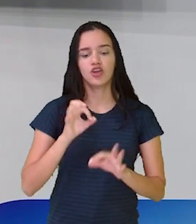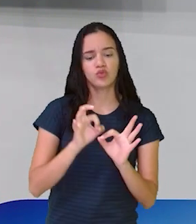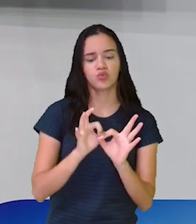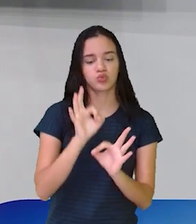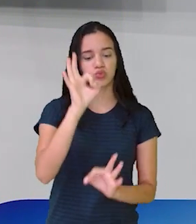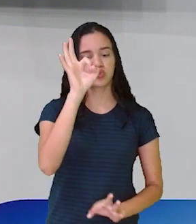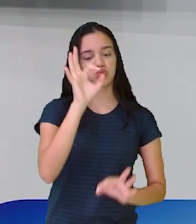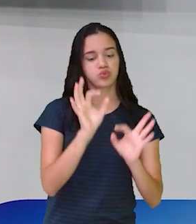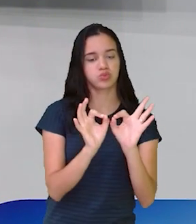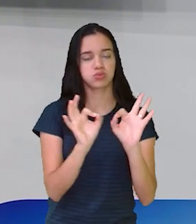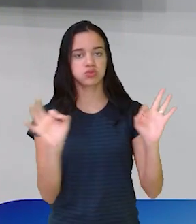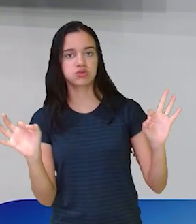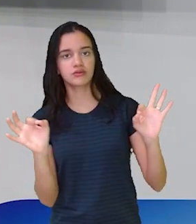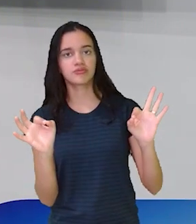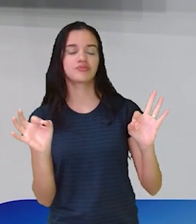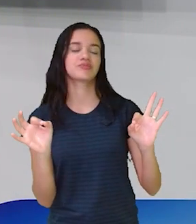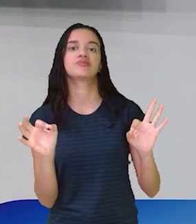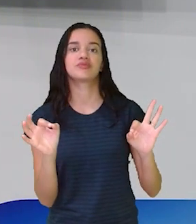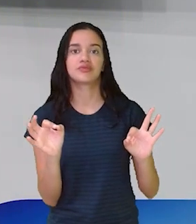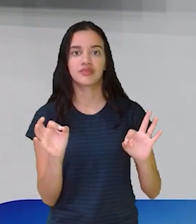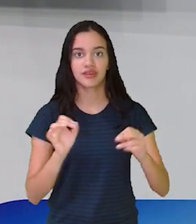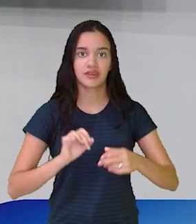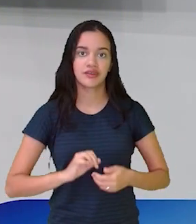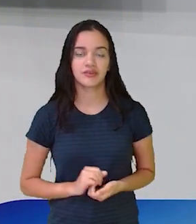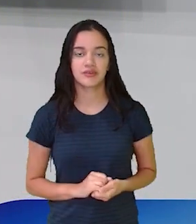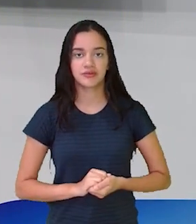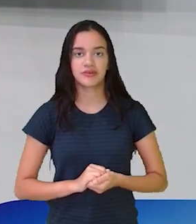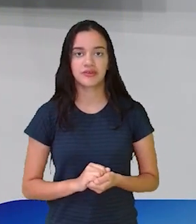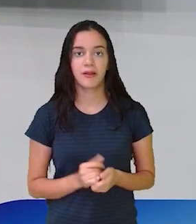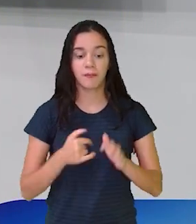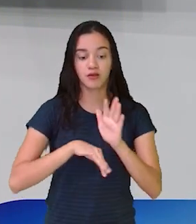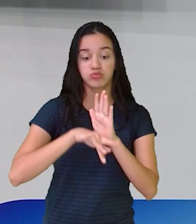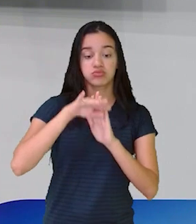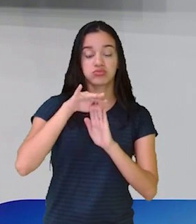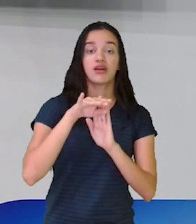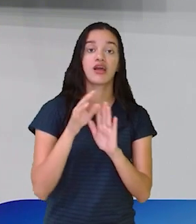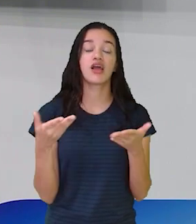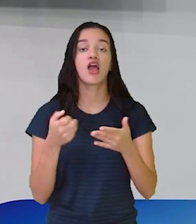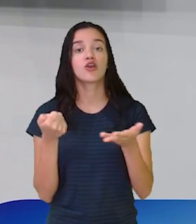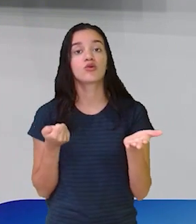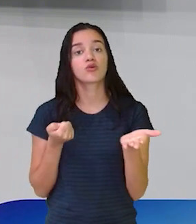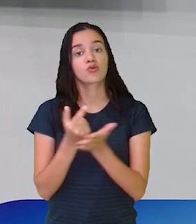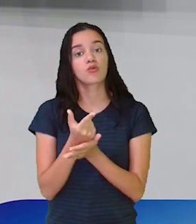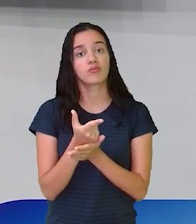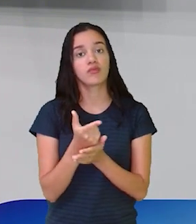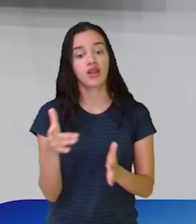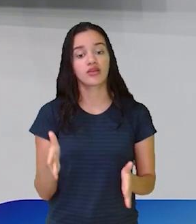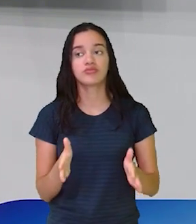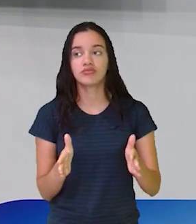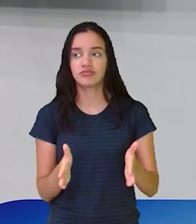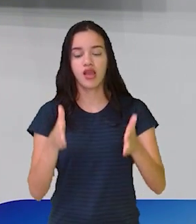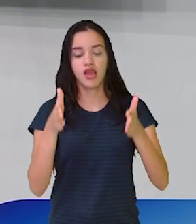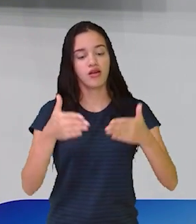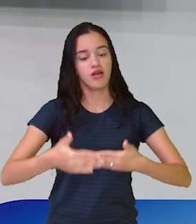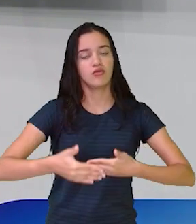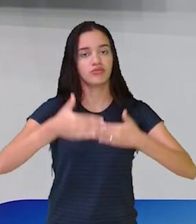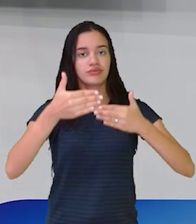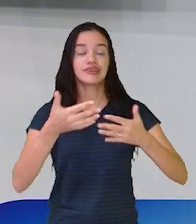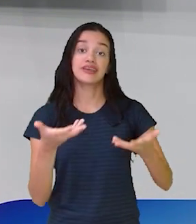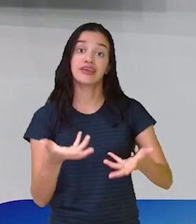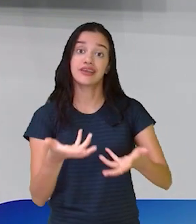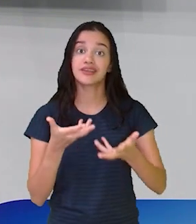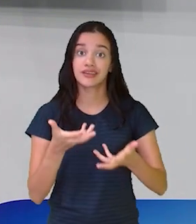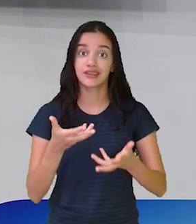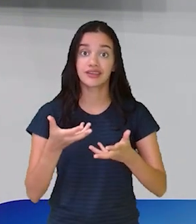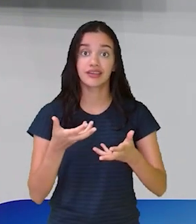dimensão relacionada com a unidade de medida de volume. Comprei um recipiente de acrílico e quero fazer um aquário com ele.